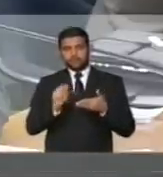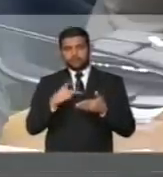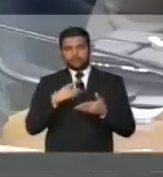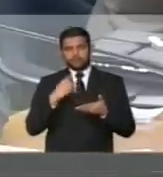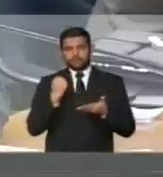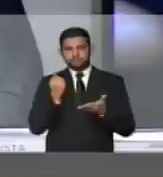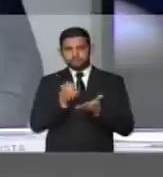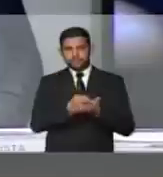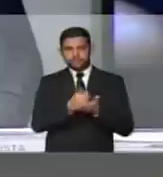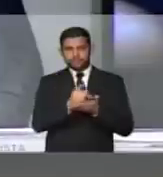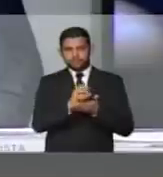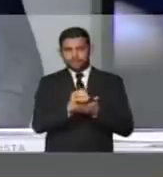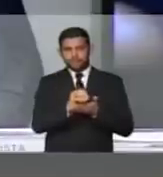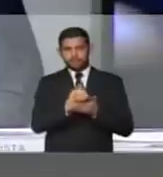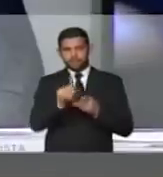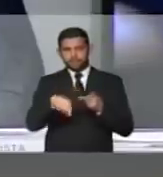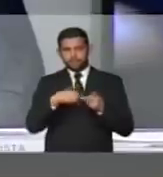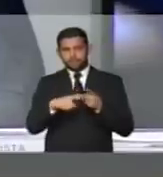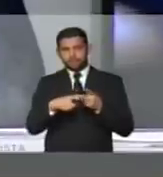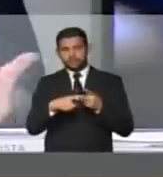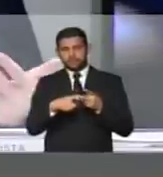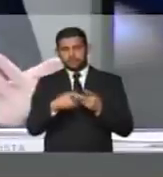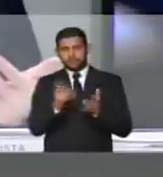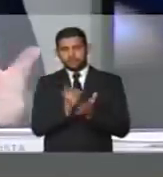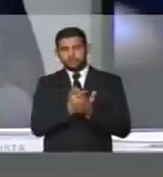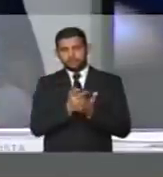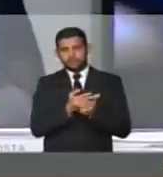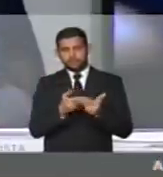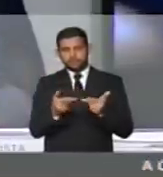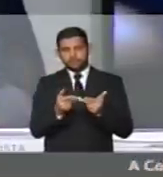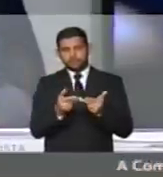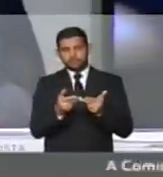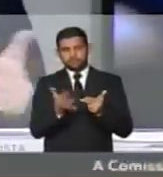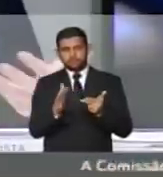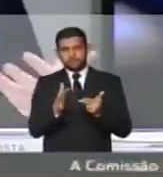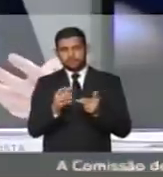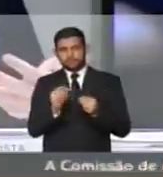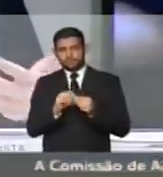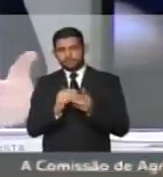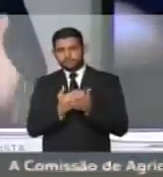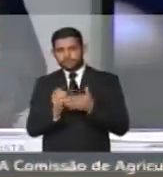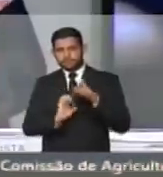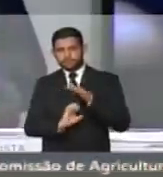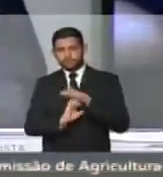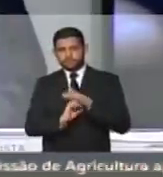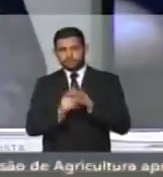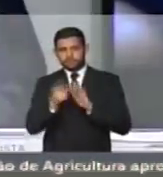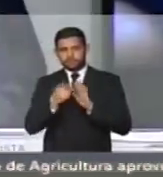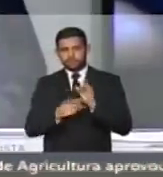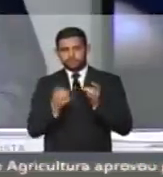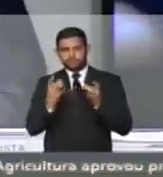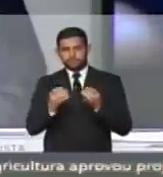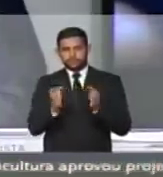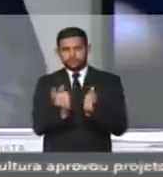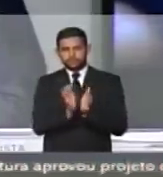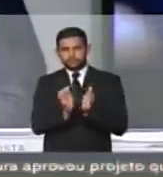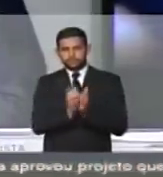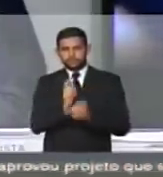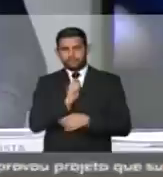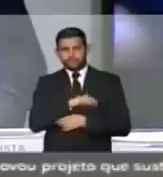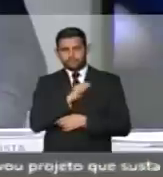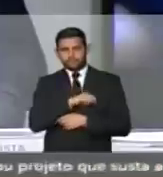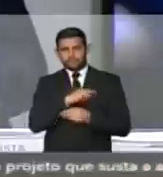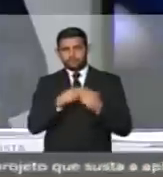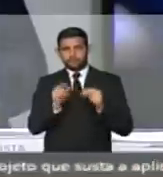nosso capital, em seguida, quando estavam saneando a empresa, esse projeto foi vendido a um grupo argentino.